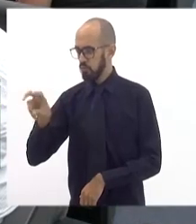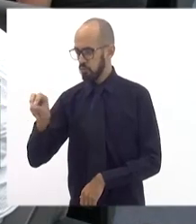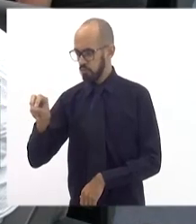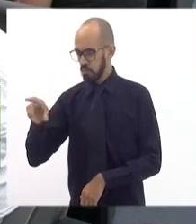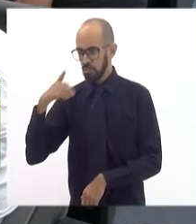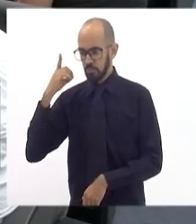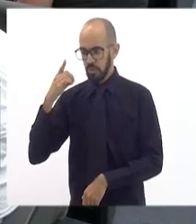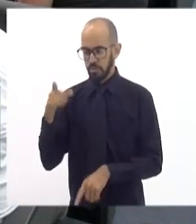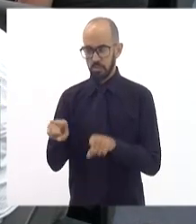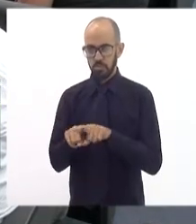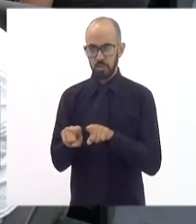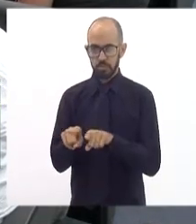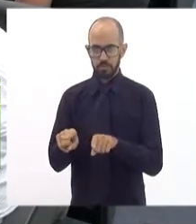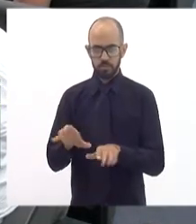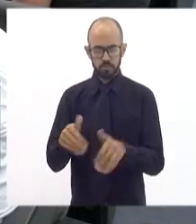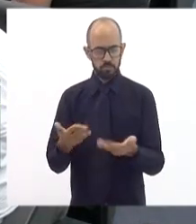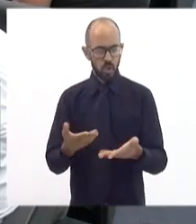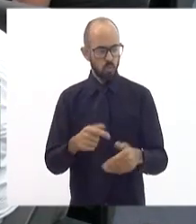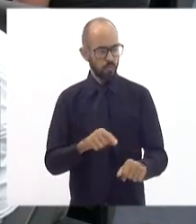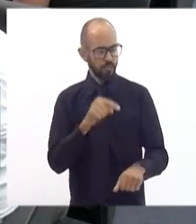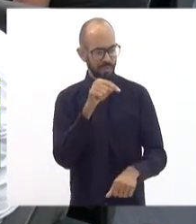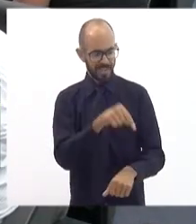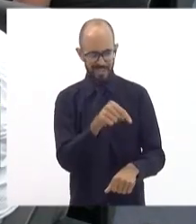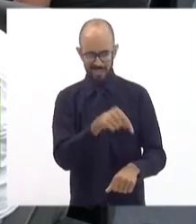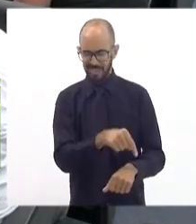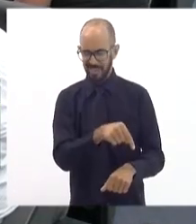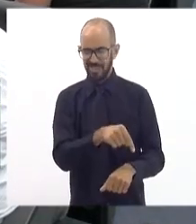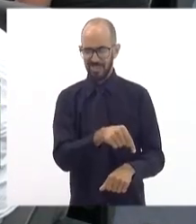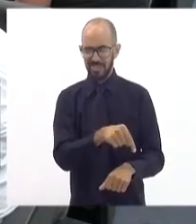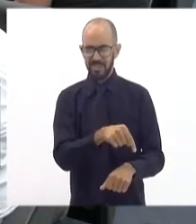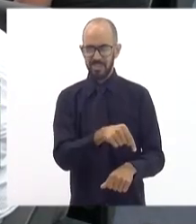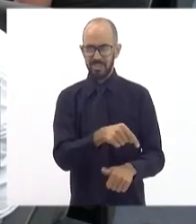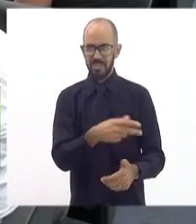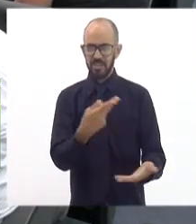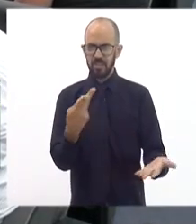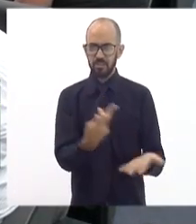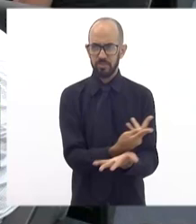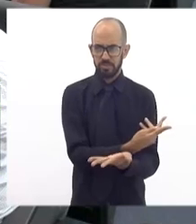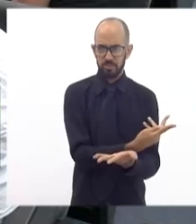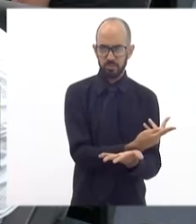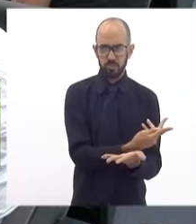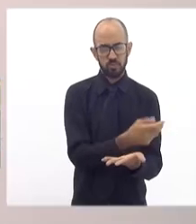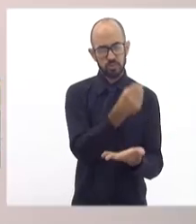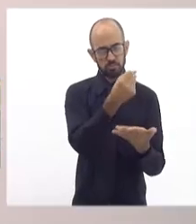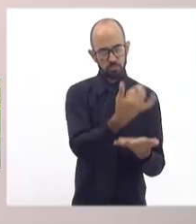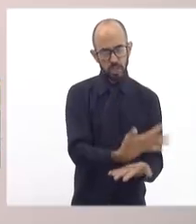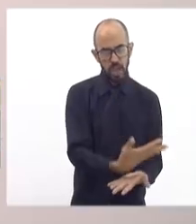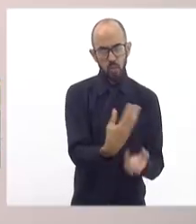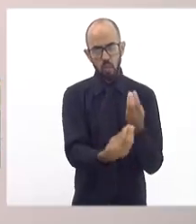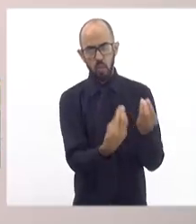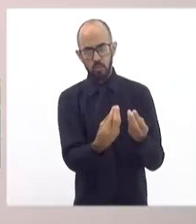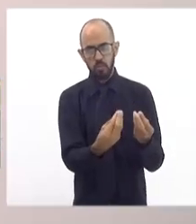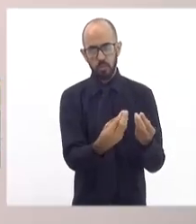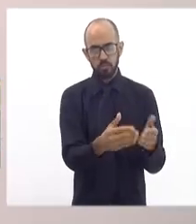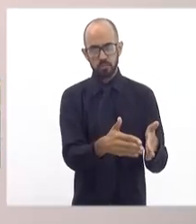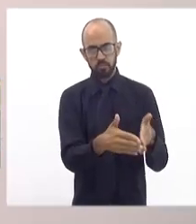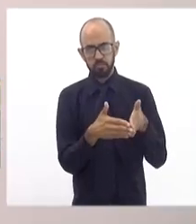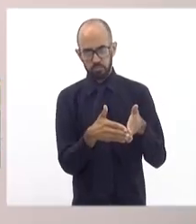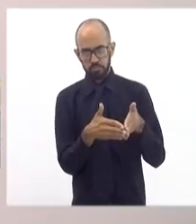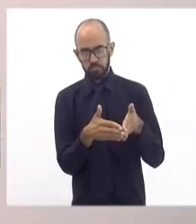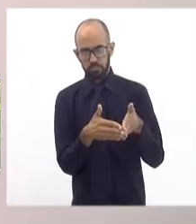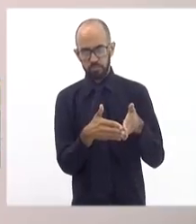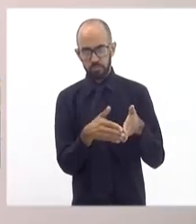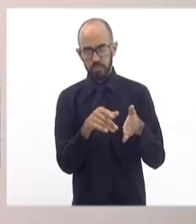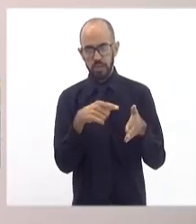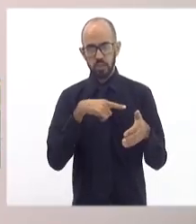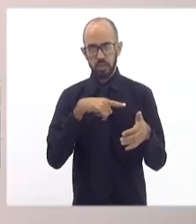e nem é esse caso aqui só explicando mais ou menos o como é que foi o caso o licenciamento só precisa entender em tá é uma linha de transmissão